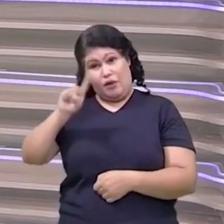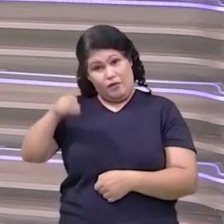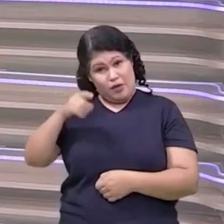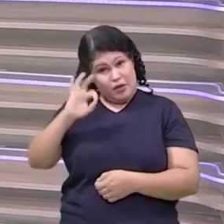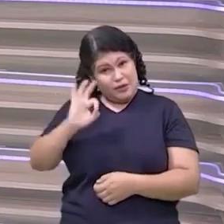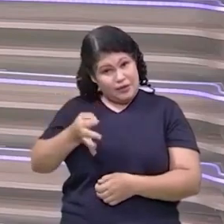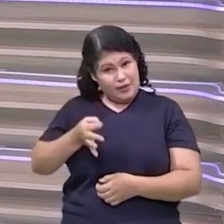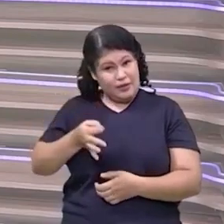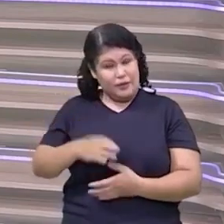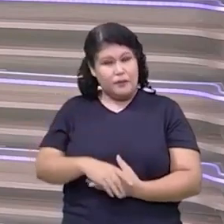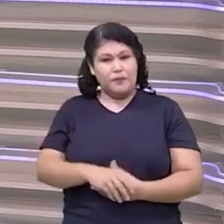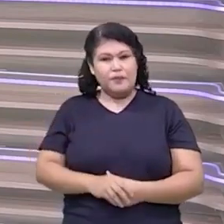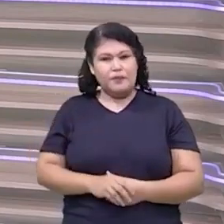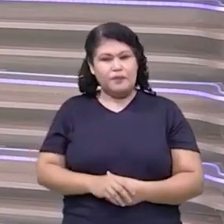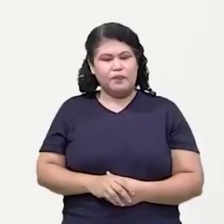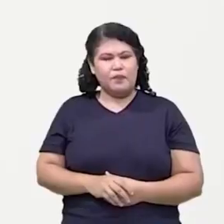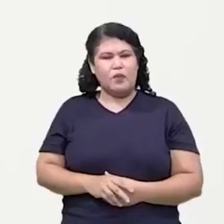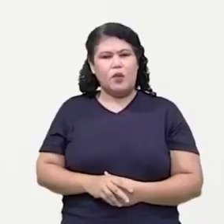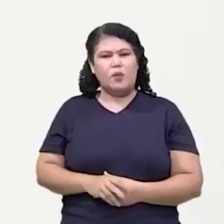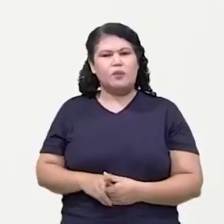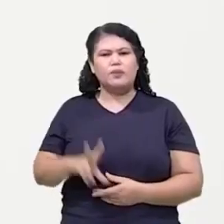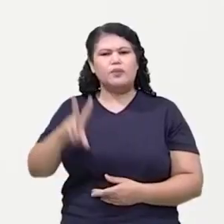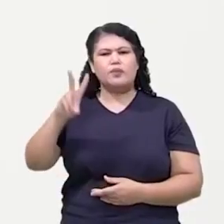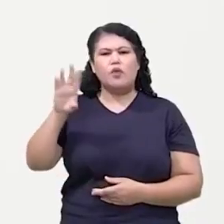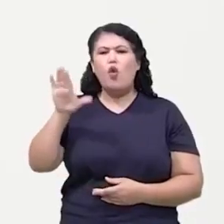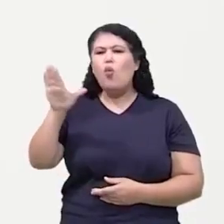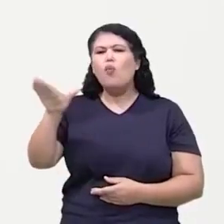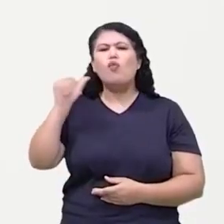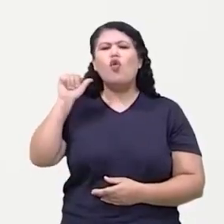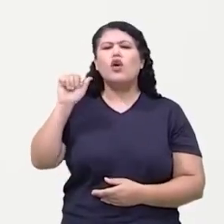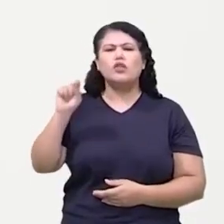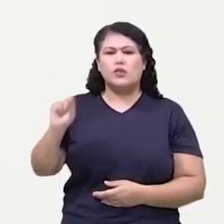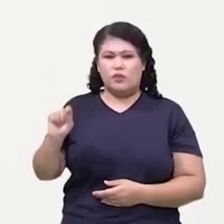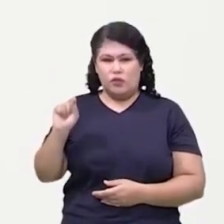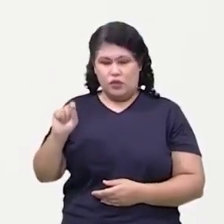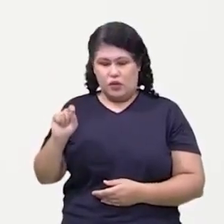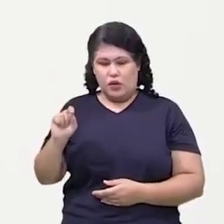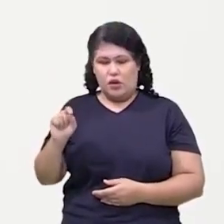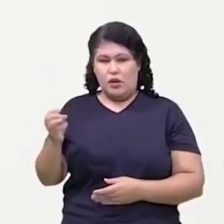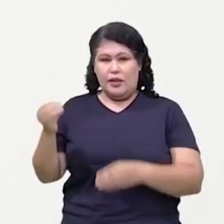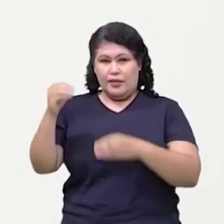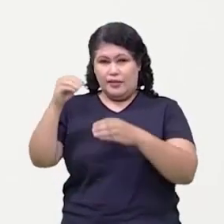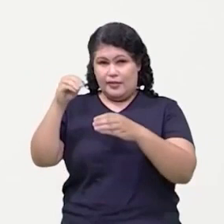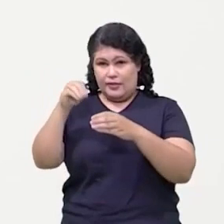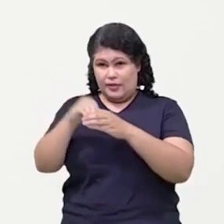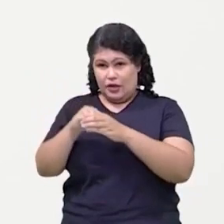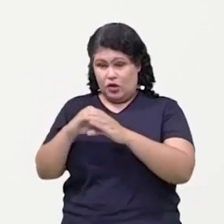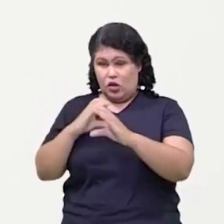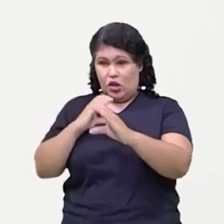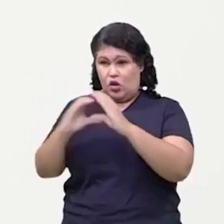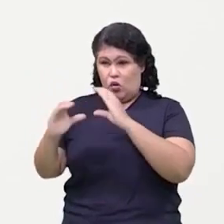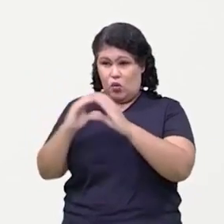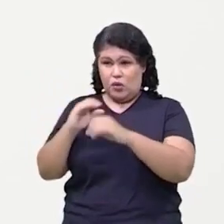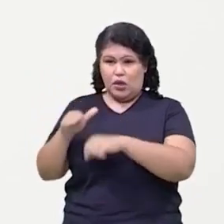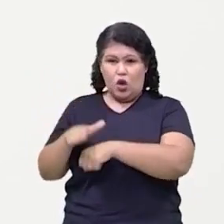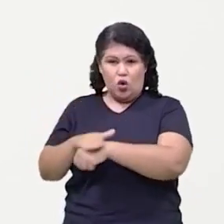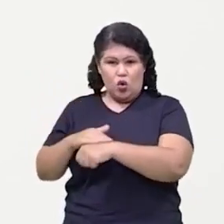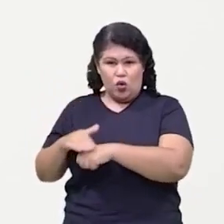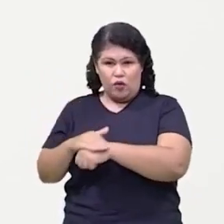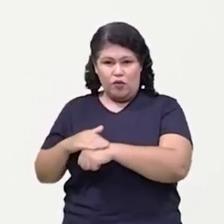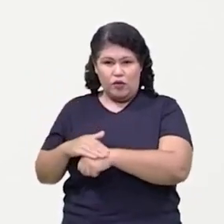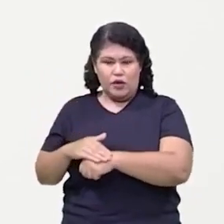Esse ponto. O vocativo é usado em situações de comunicação, quando o locutor se dirige